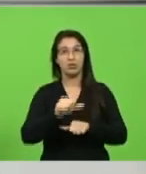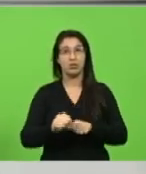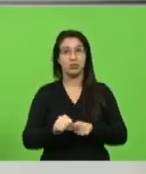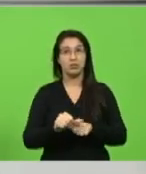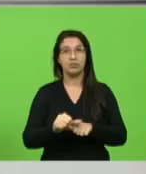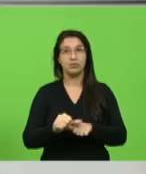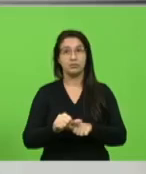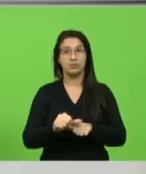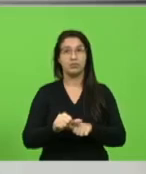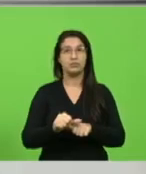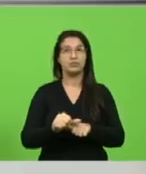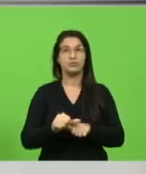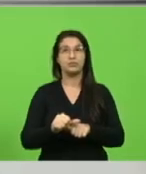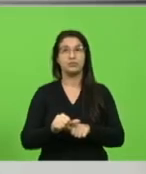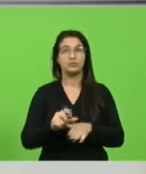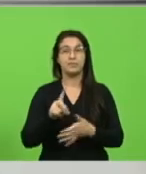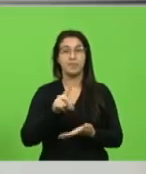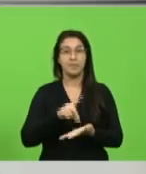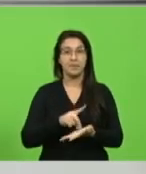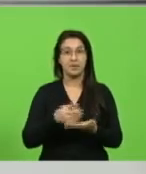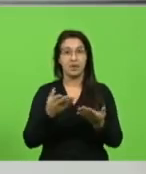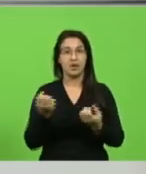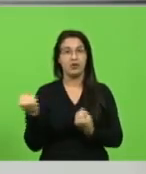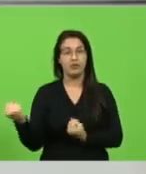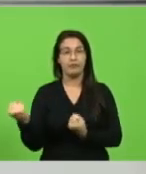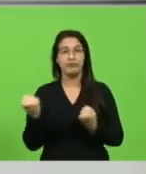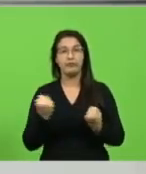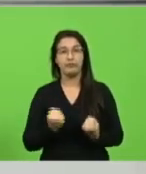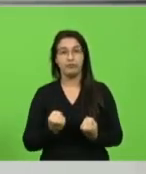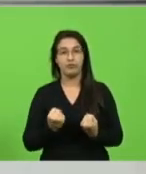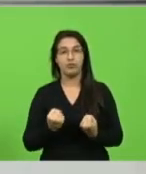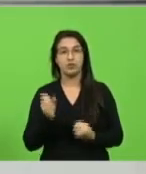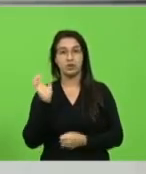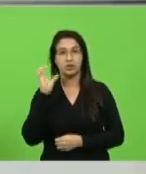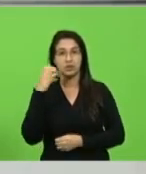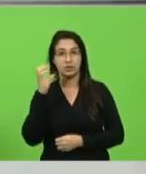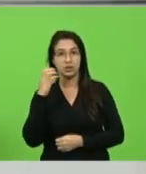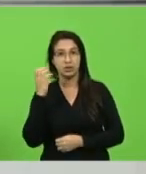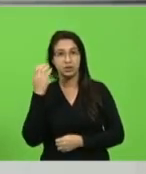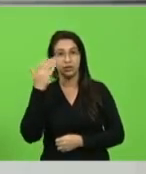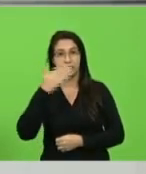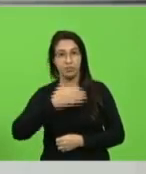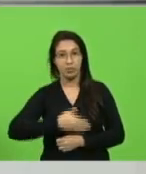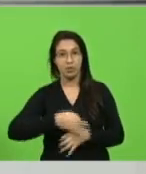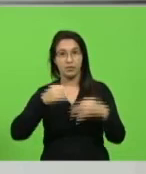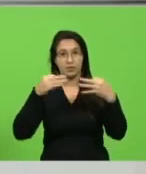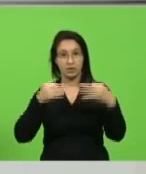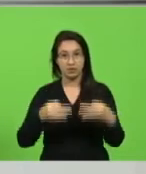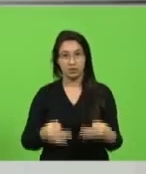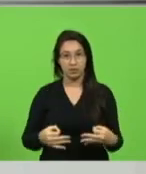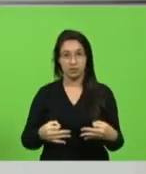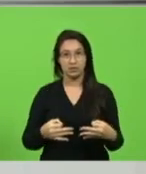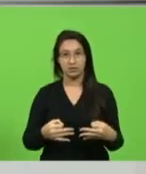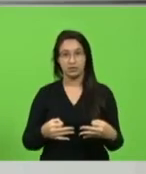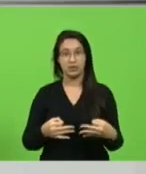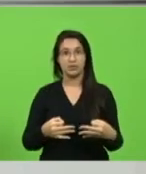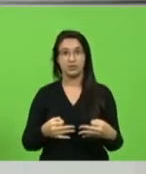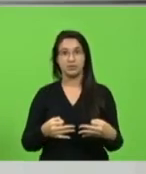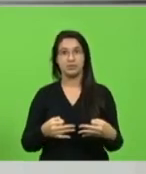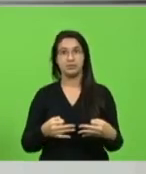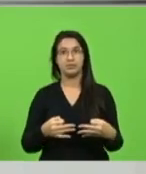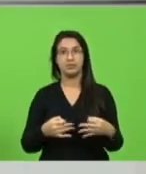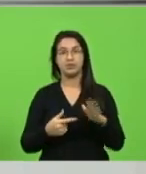facto, por sua força e poder científico, em prova cabal, para supedanear o